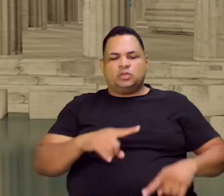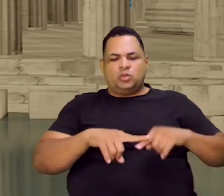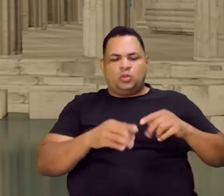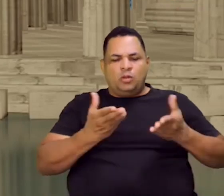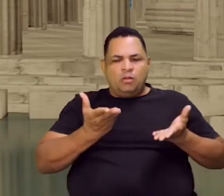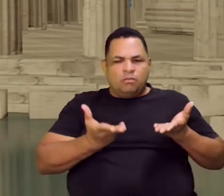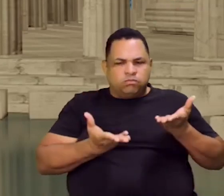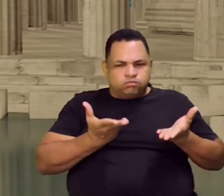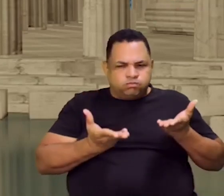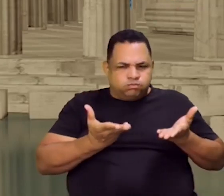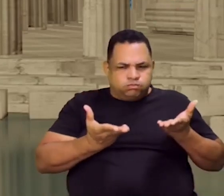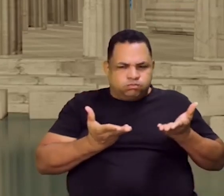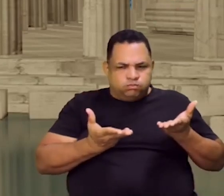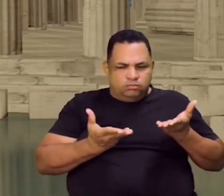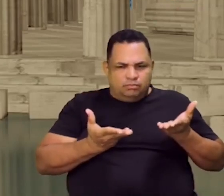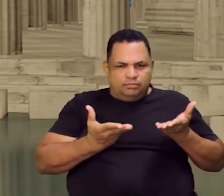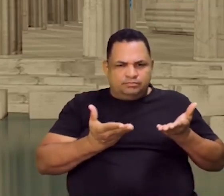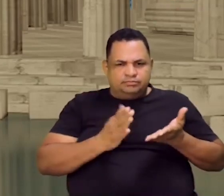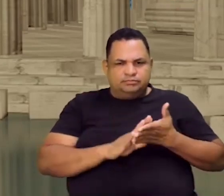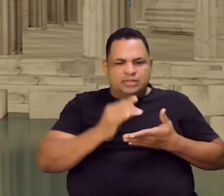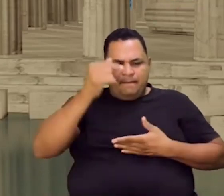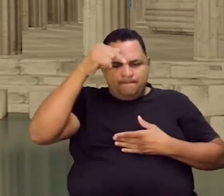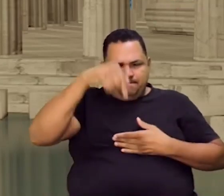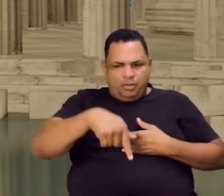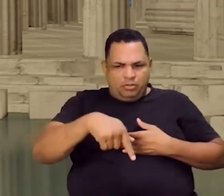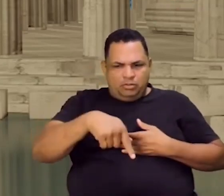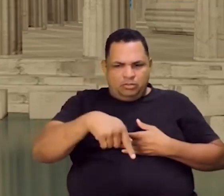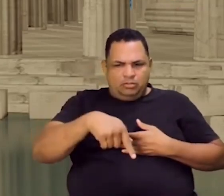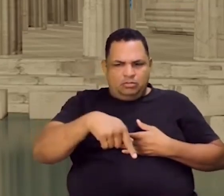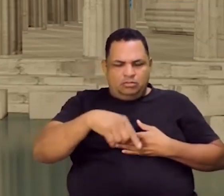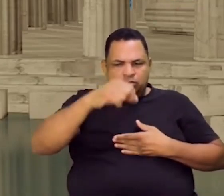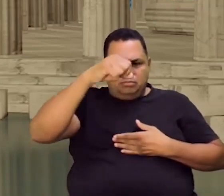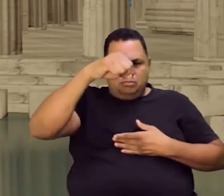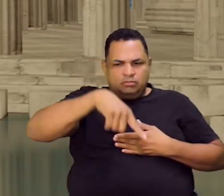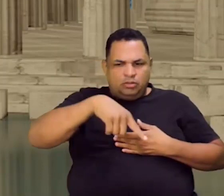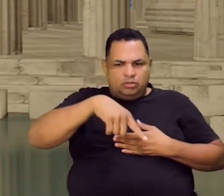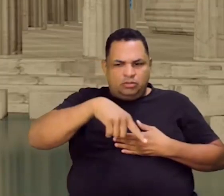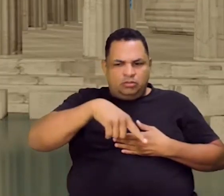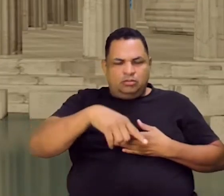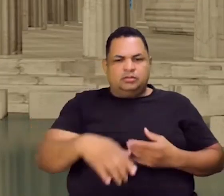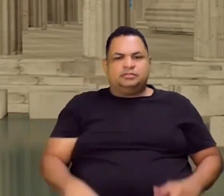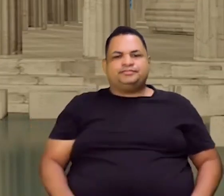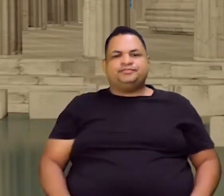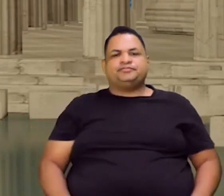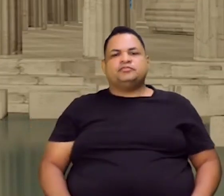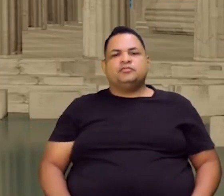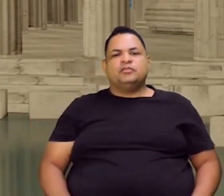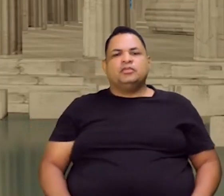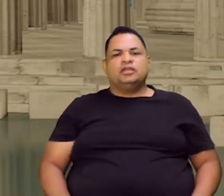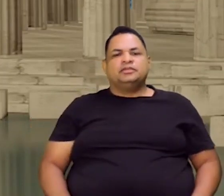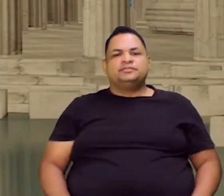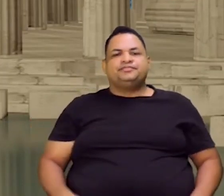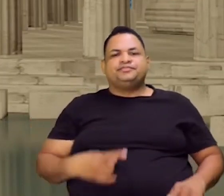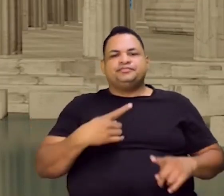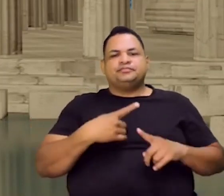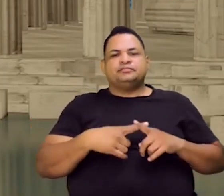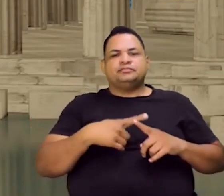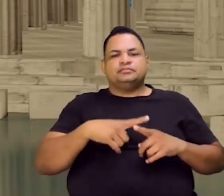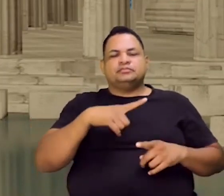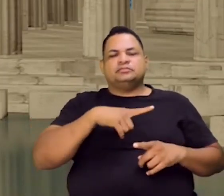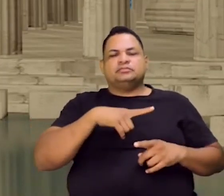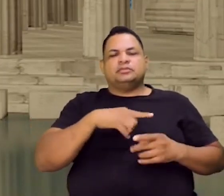Os corpos pesados ele têm a cair na Terra. Esses corpos pesados eles o são porque existe uma